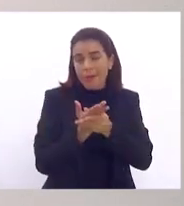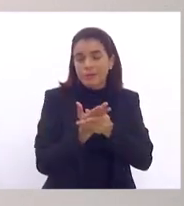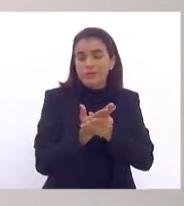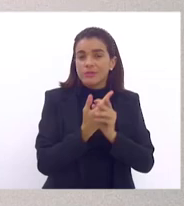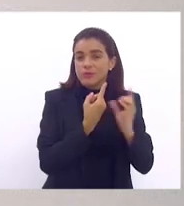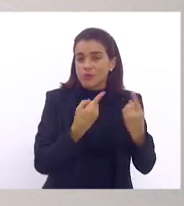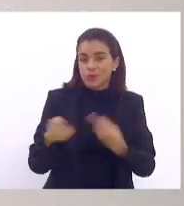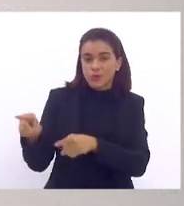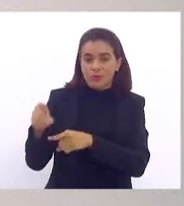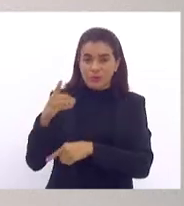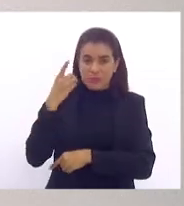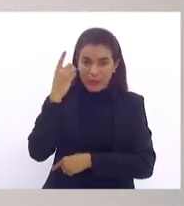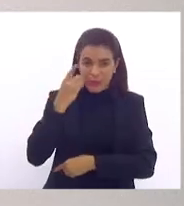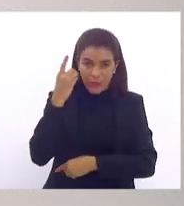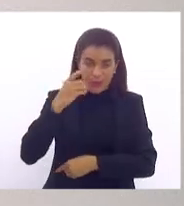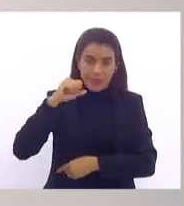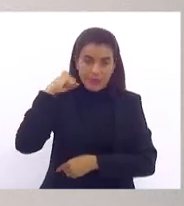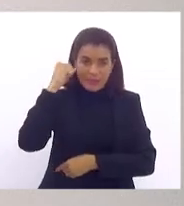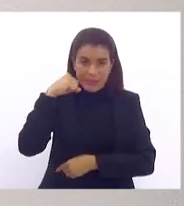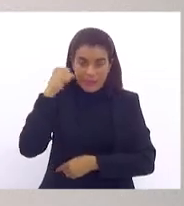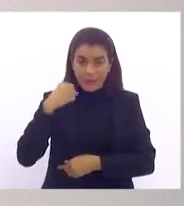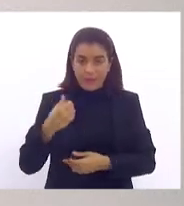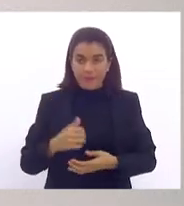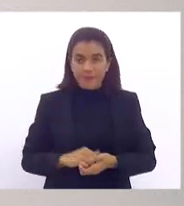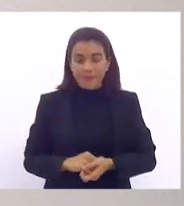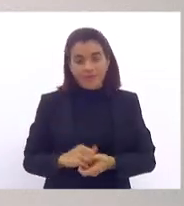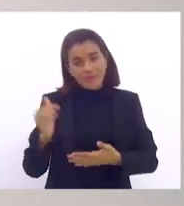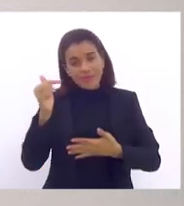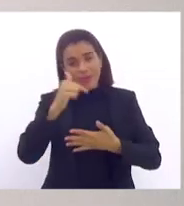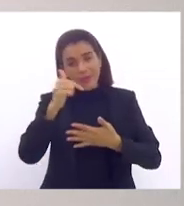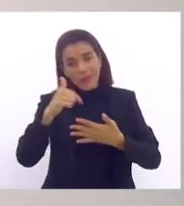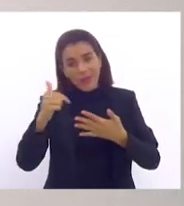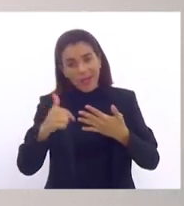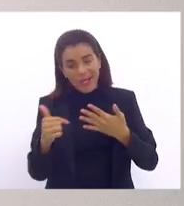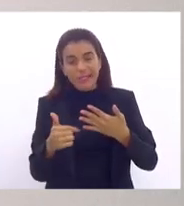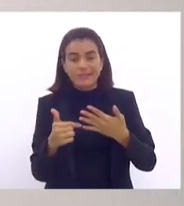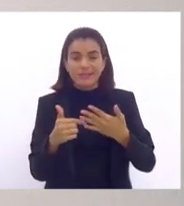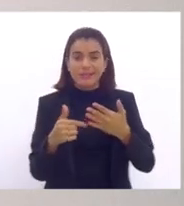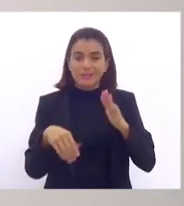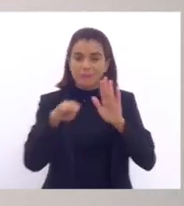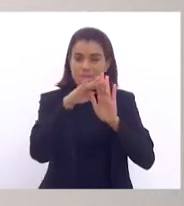Deputado e contra Senador Então são essas as considerações